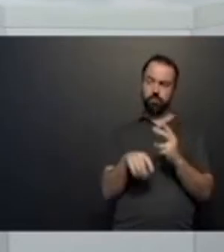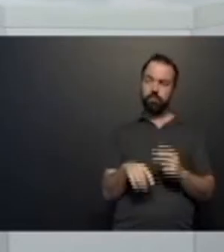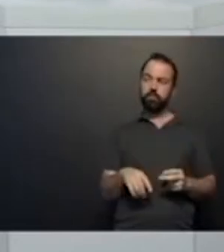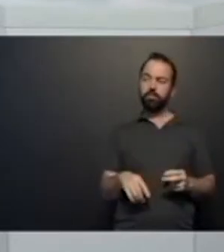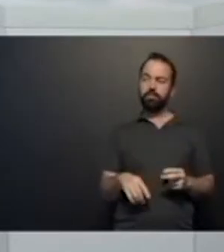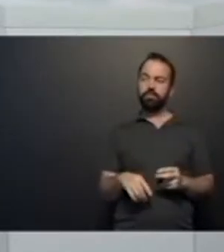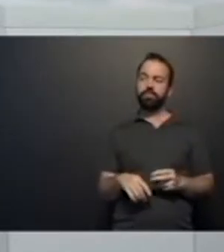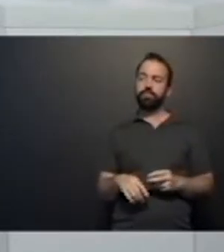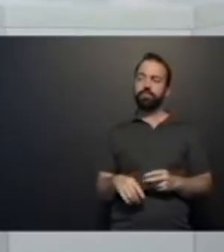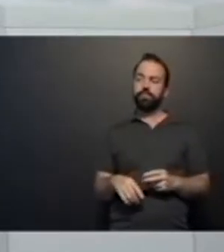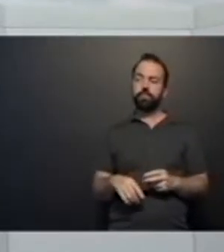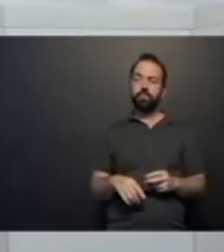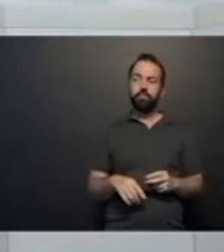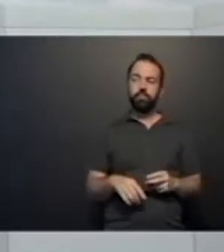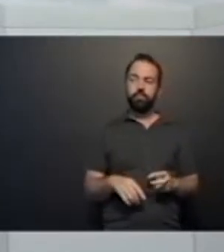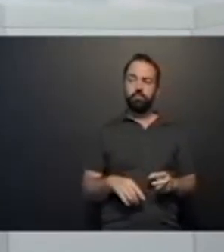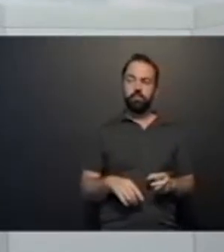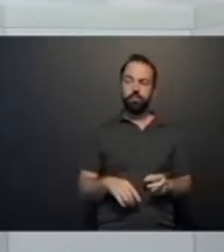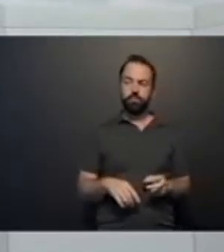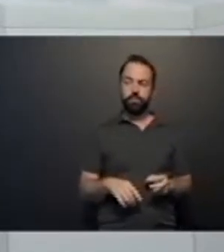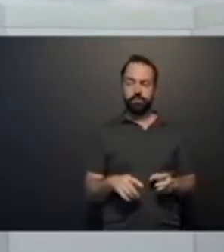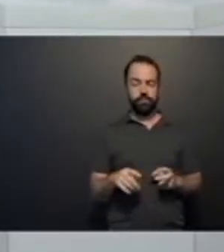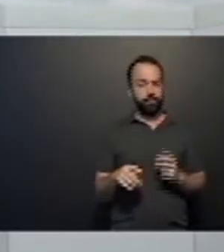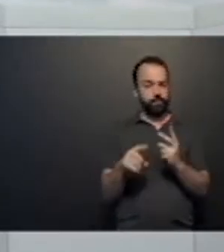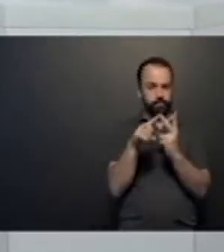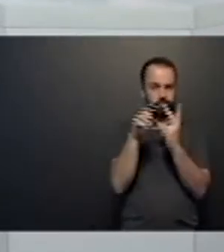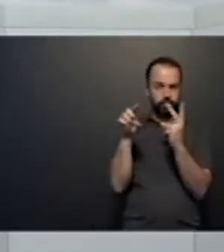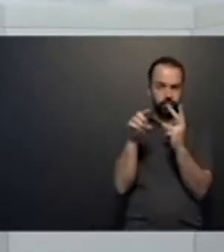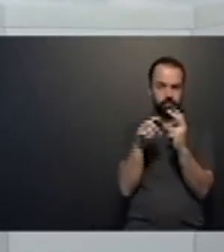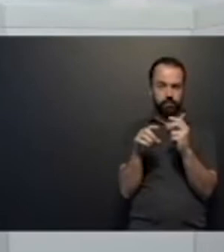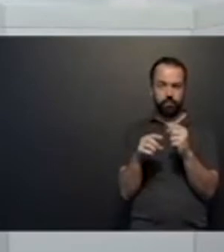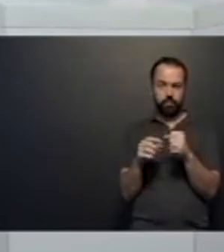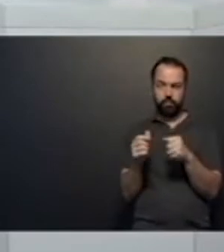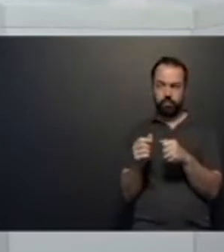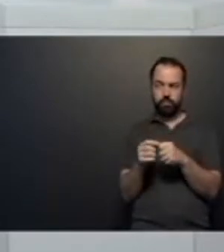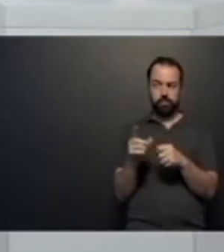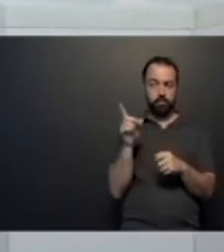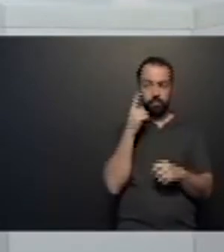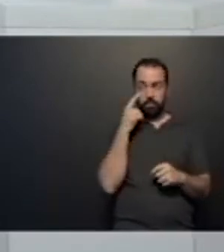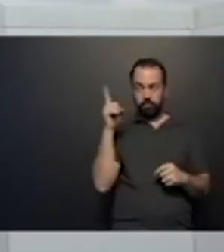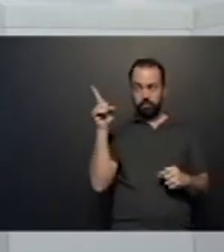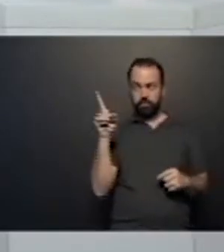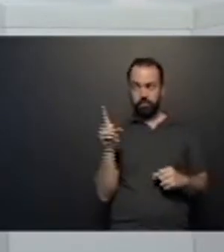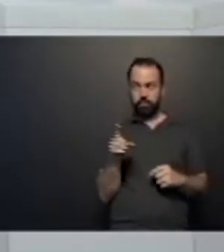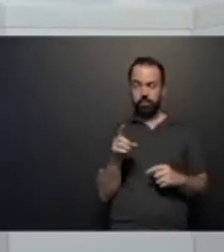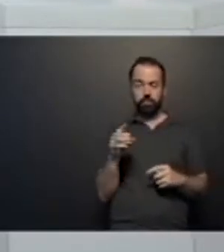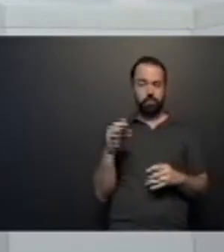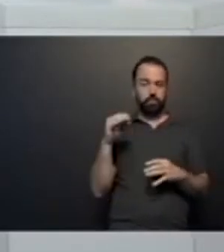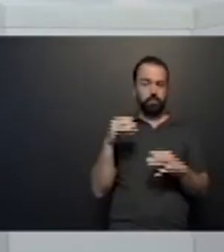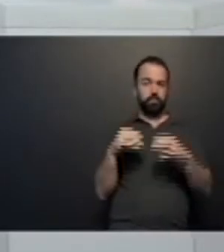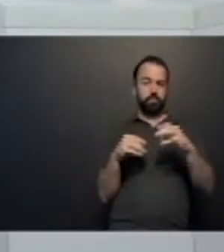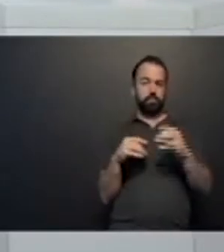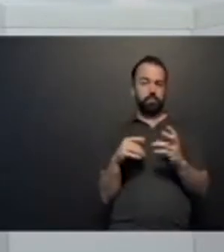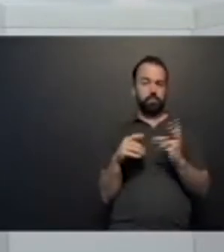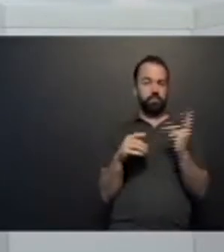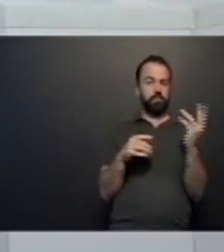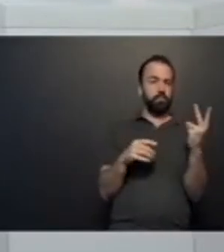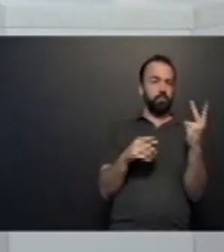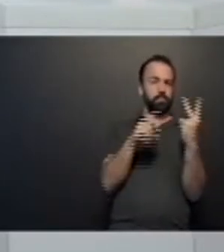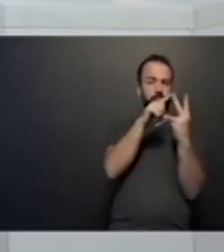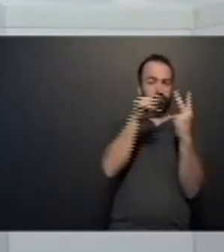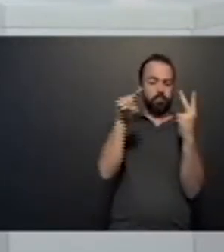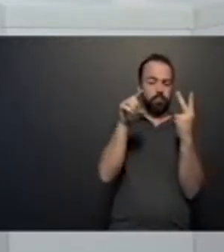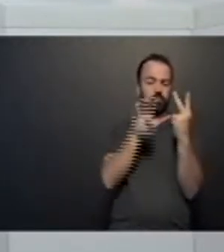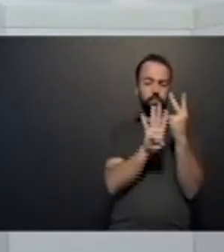identificar e se a gente pega aqui raiz quadrada de cinco ela está entre a